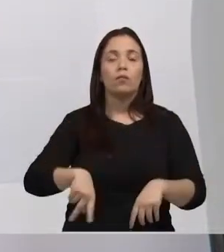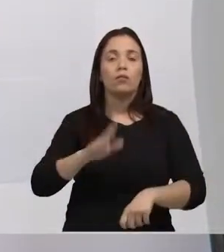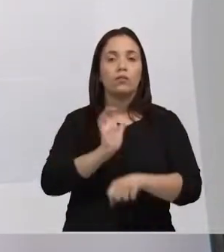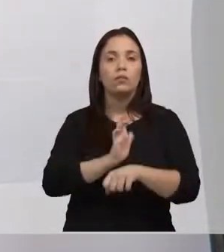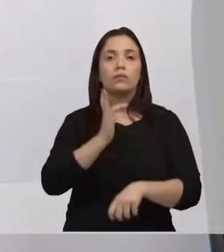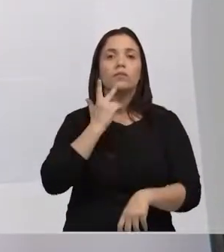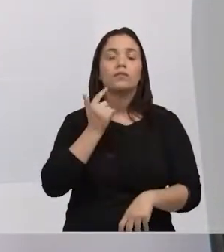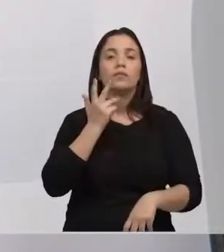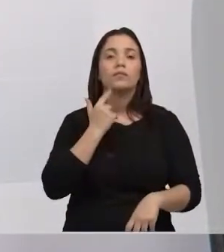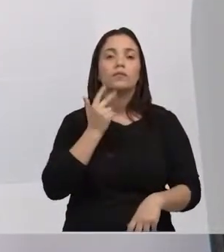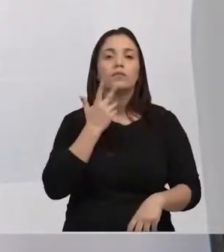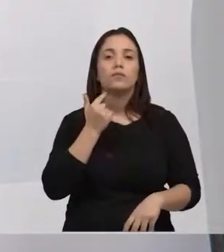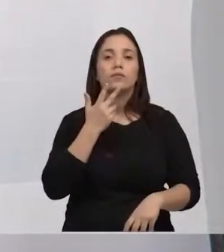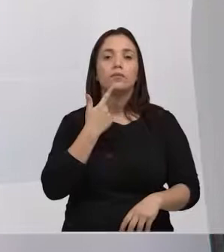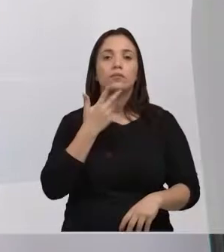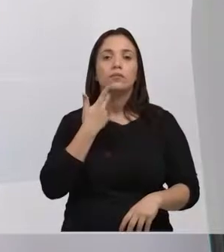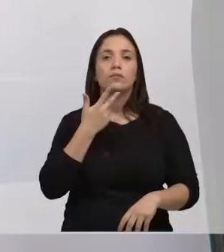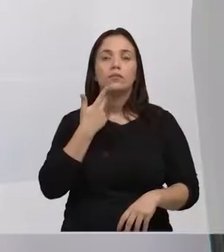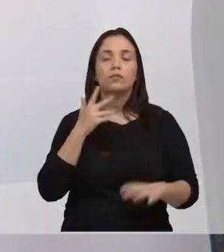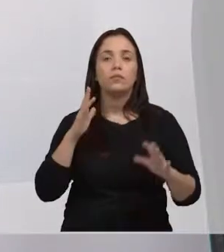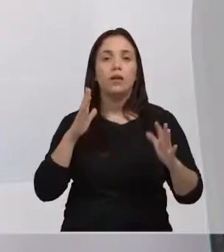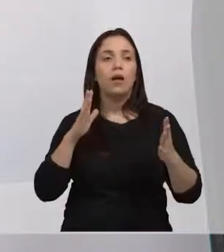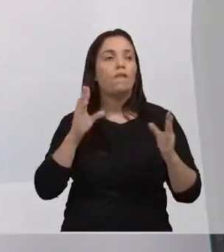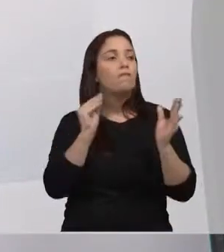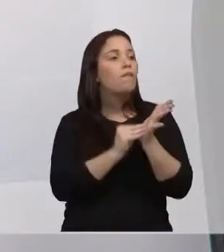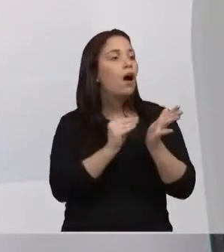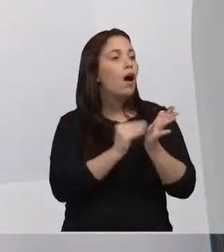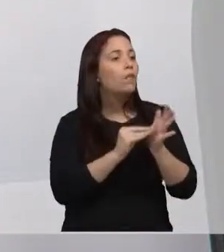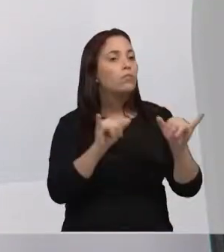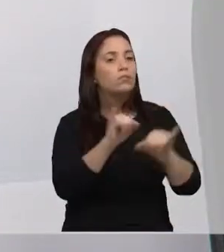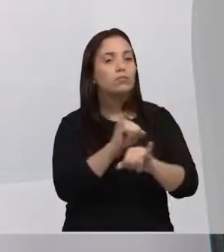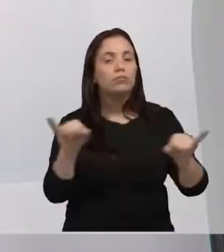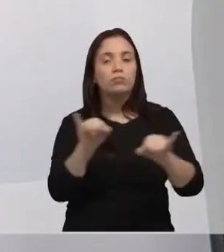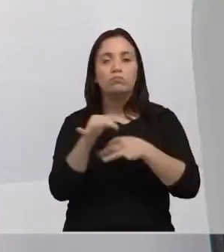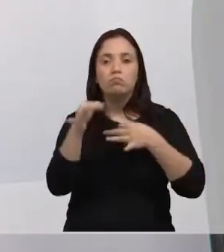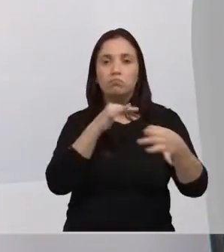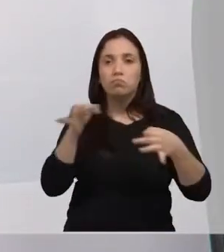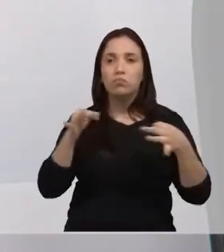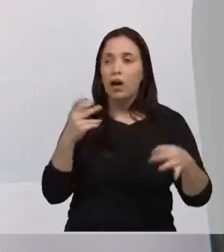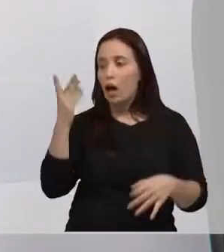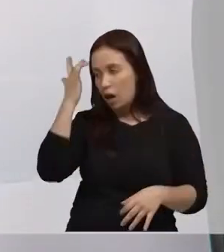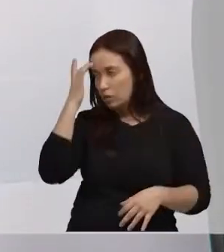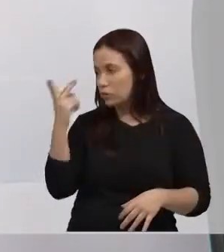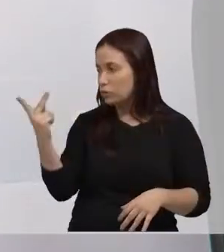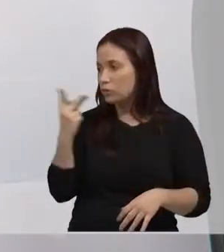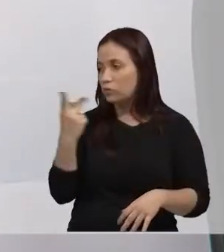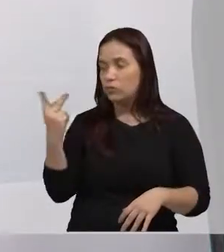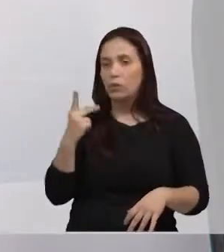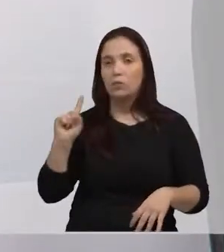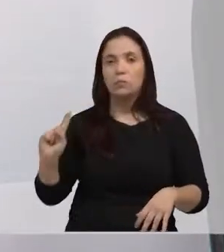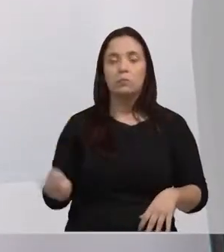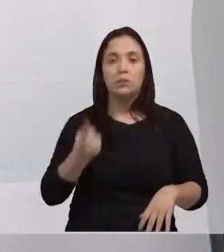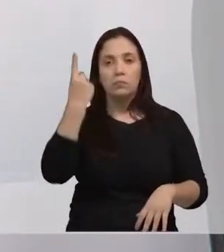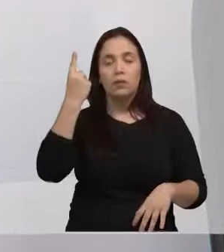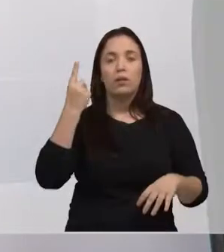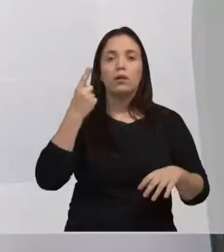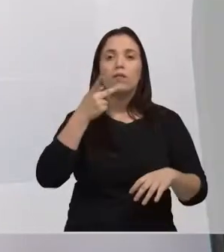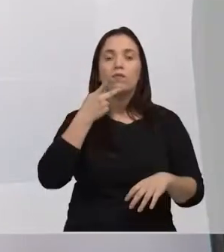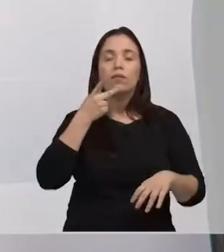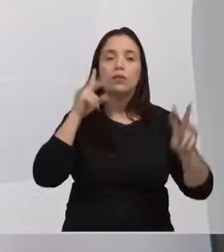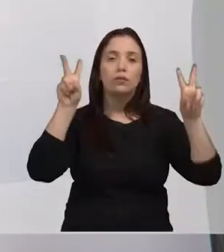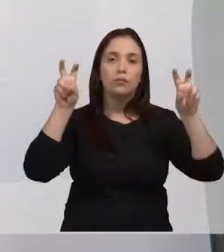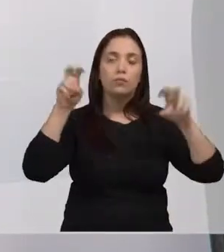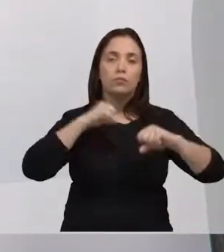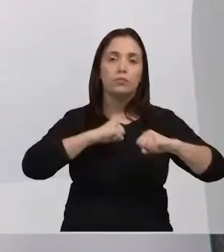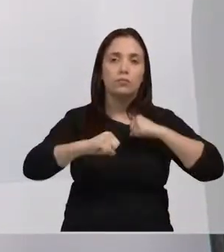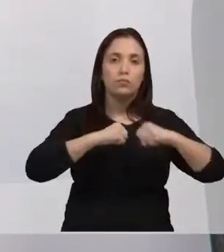e que ninguém está abordando, né, Carlos Frederico? Acho que a gente é um dos primeiros programas em termos de análise